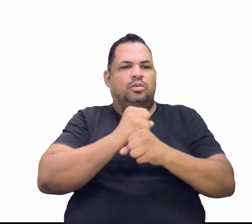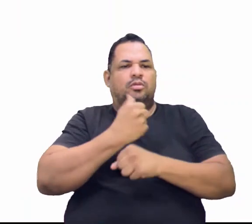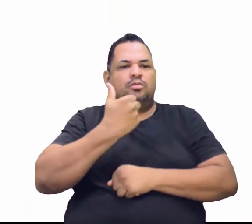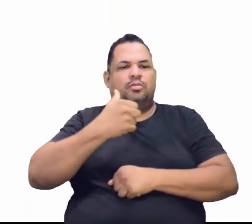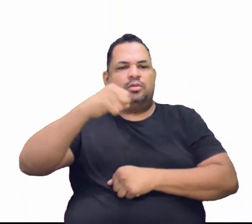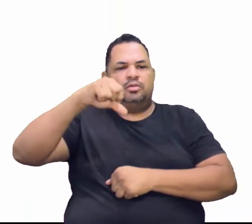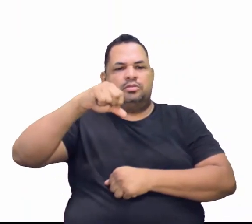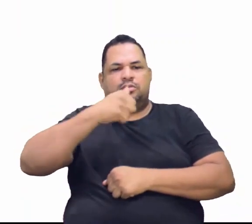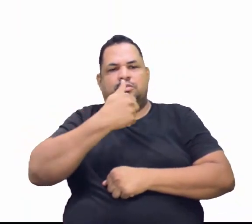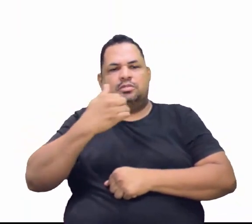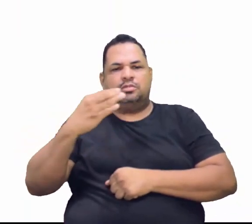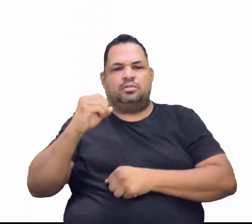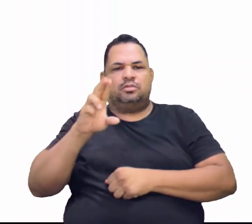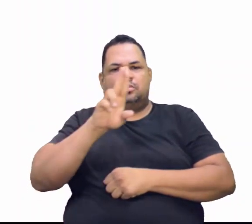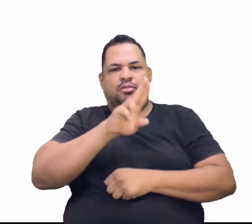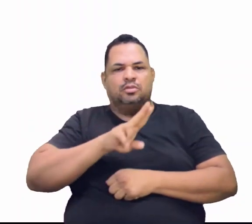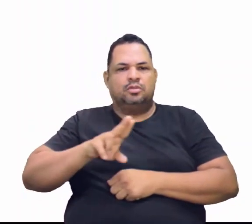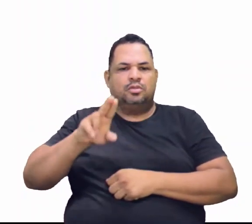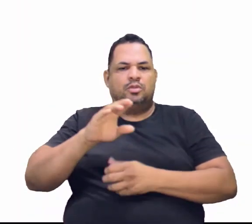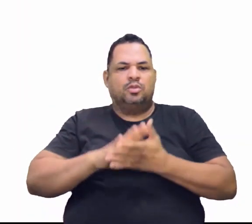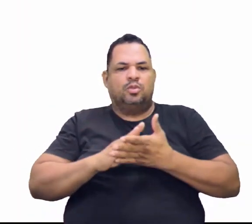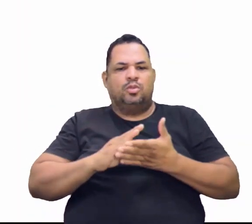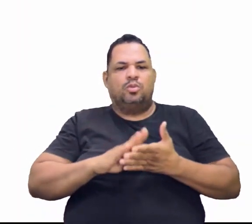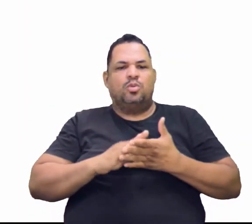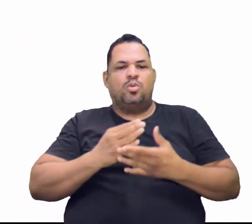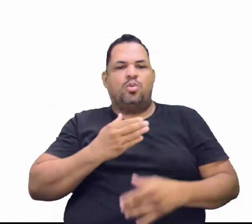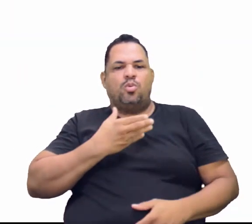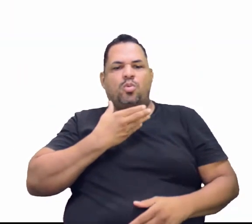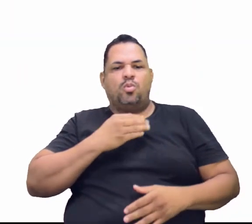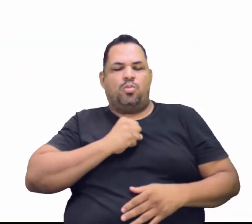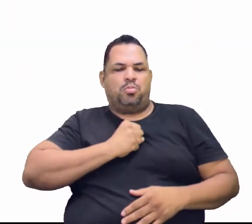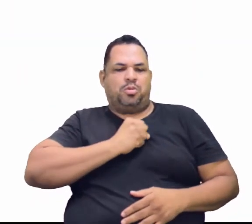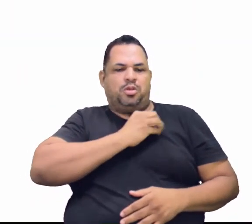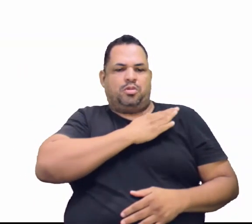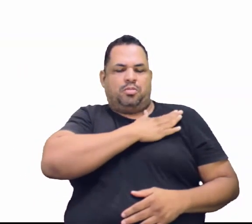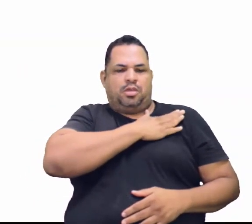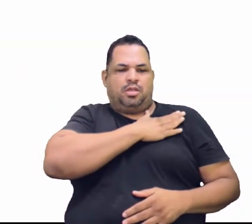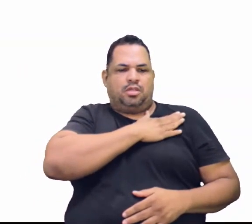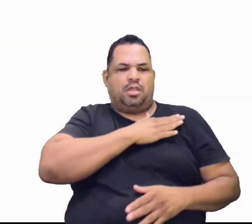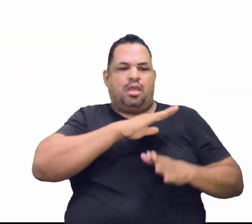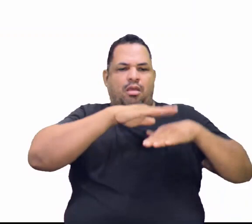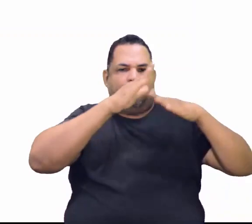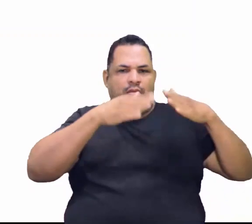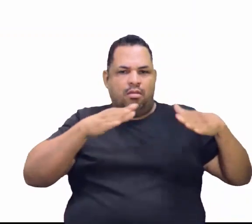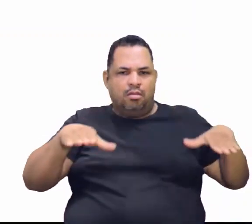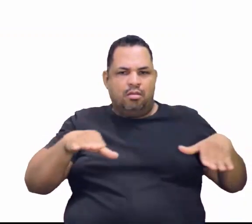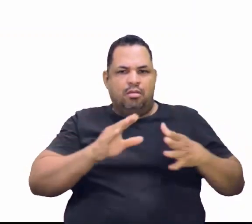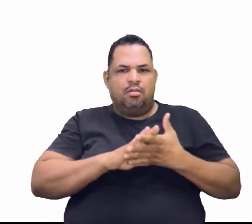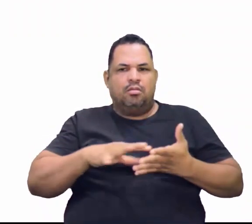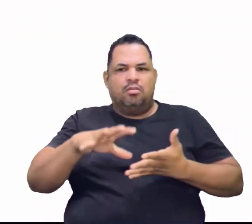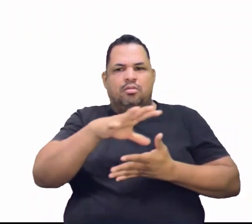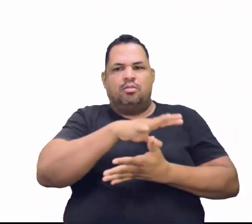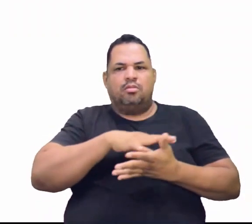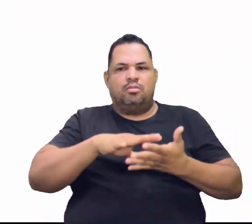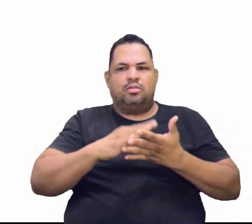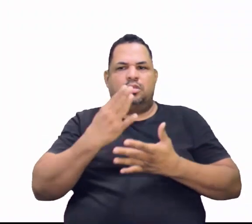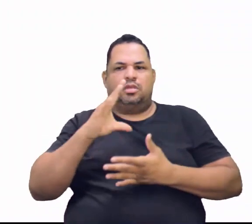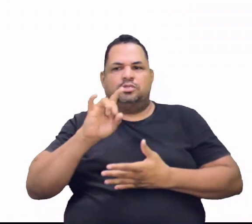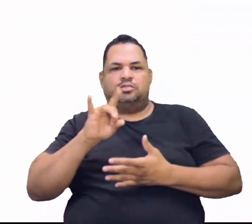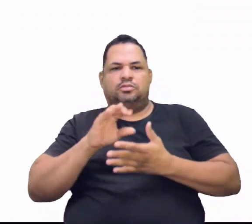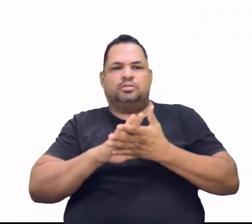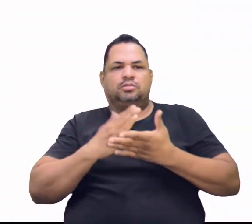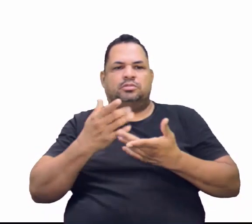1910, usou os marinheiros da revolta da Chibata para trabalhar na linha